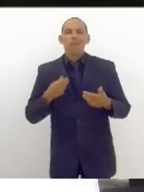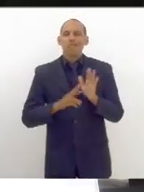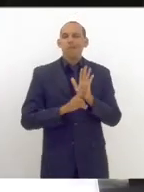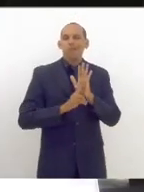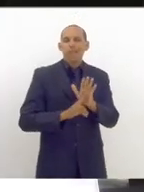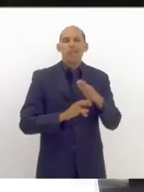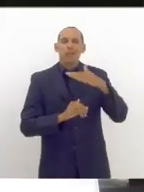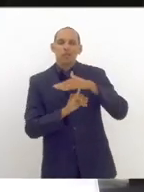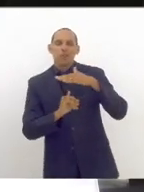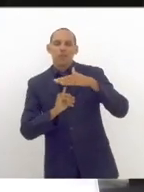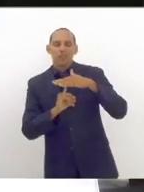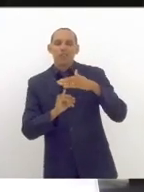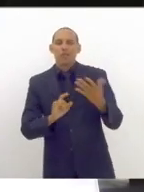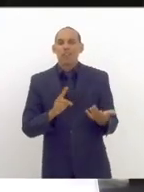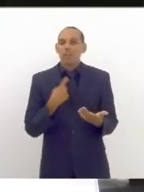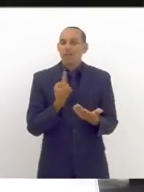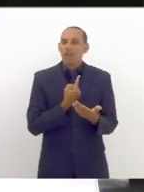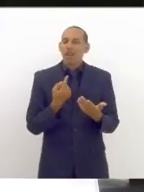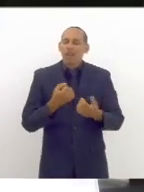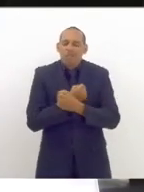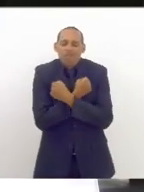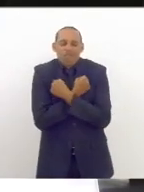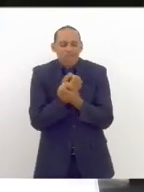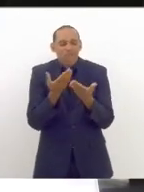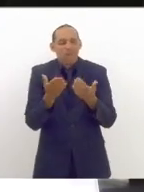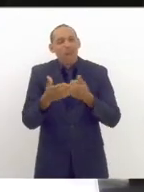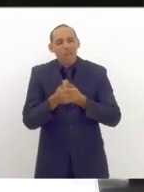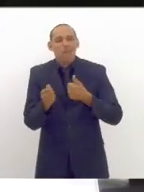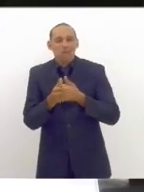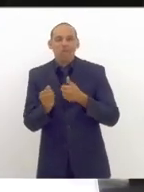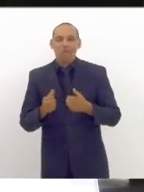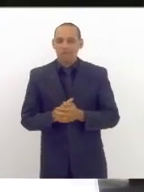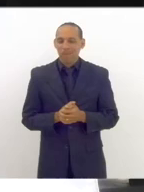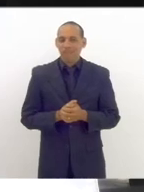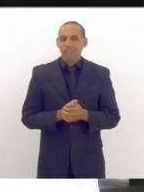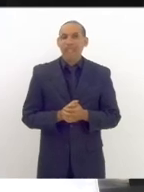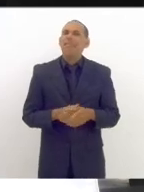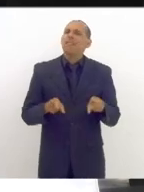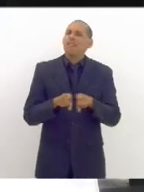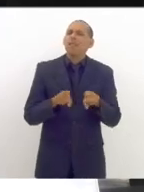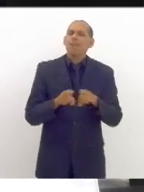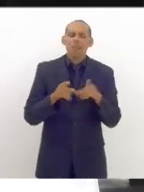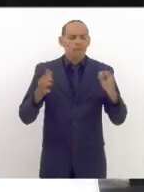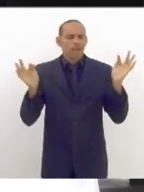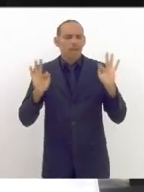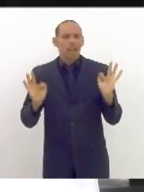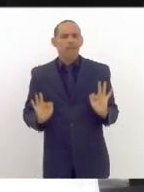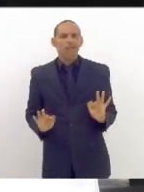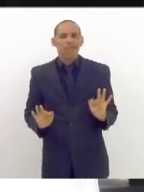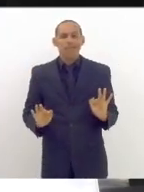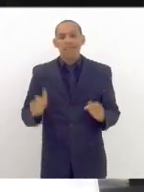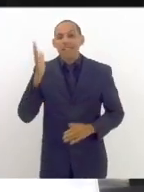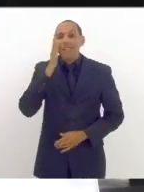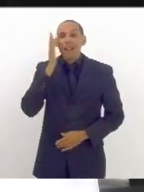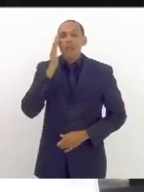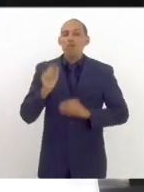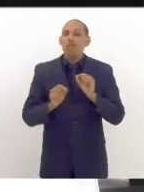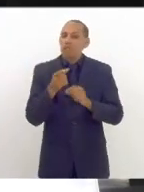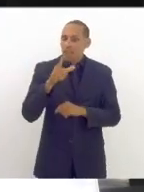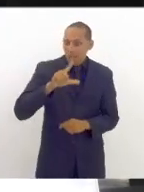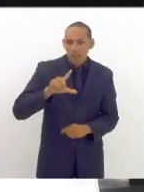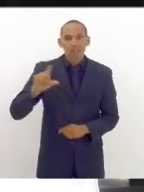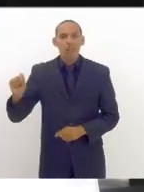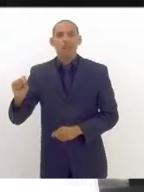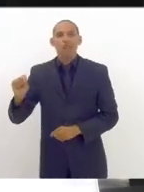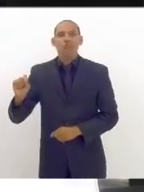nossa instituição e te dar um abraço carinhoso. E muito feliz também em saber que você sai